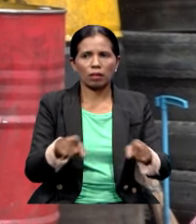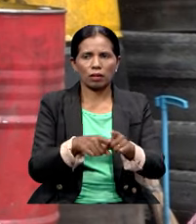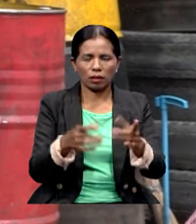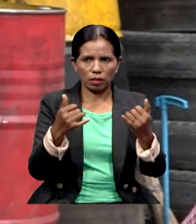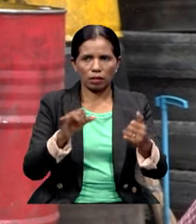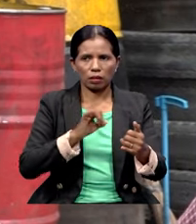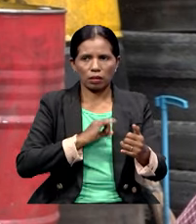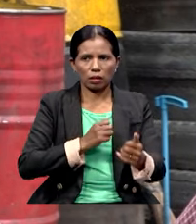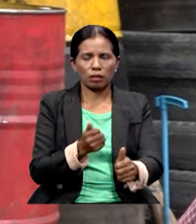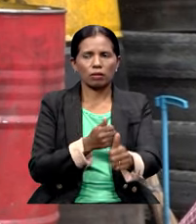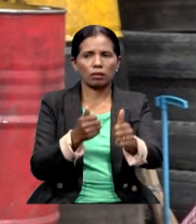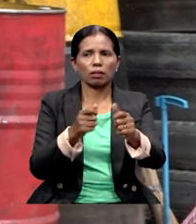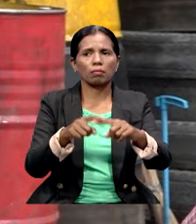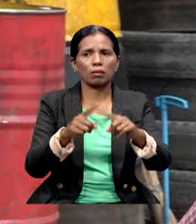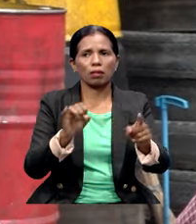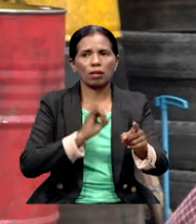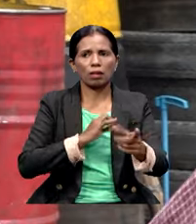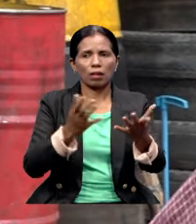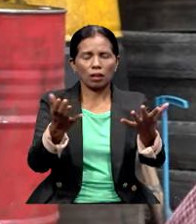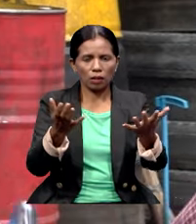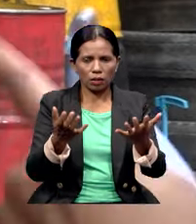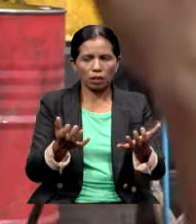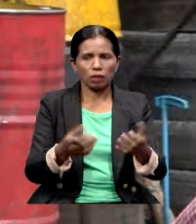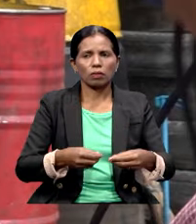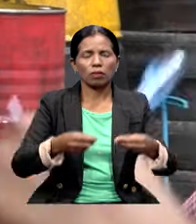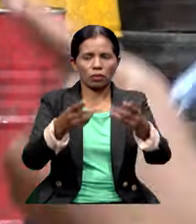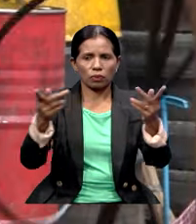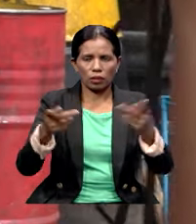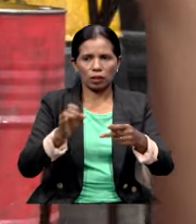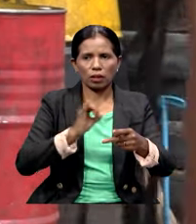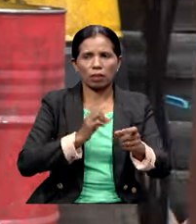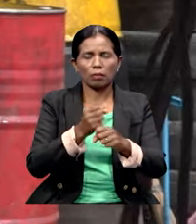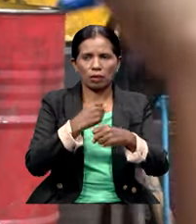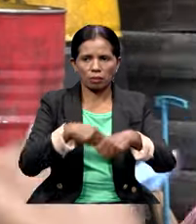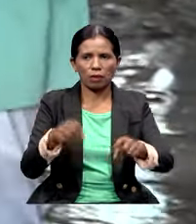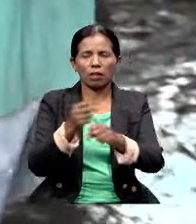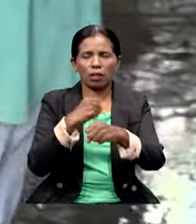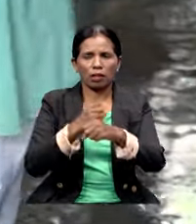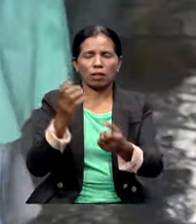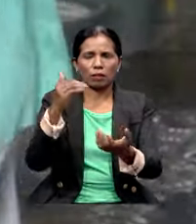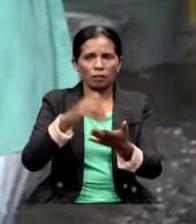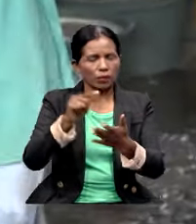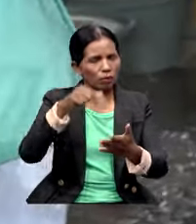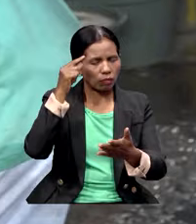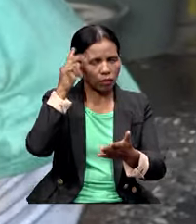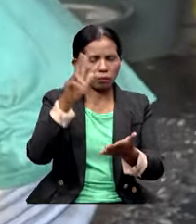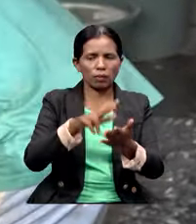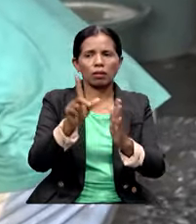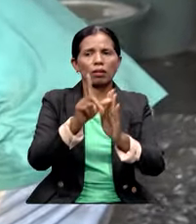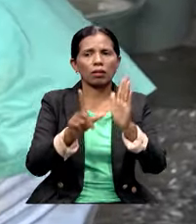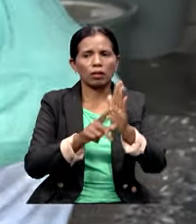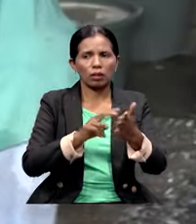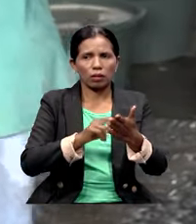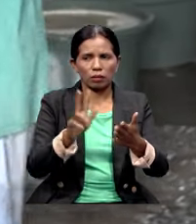hansani hau al piret mai be hau hakarak det mak kopating ida para hau bele bahalo fali Governo Mosa aprovou na decreto lei